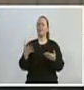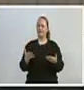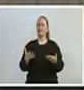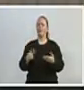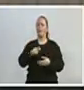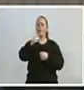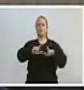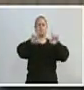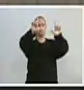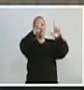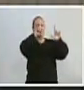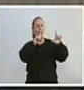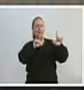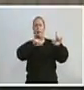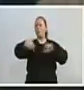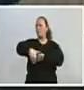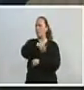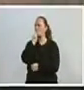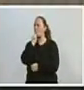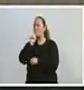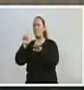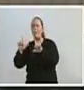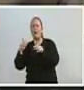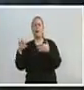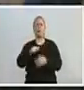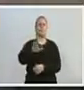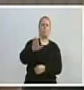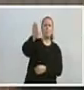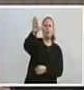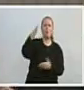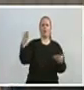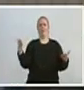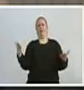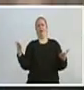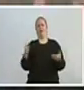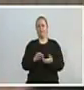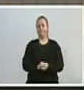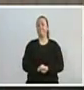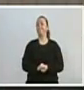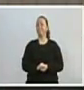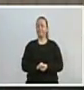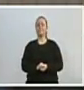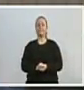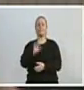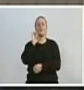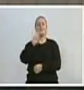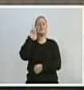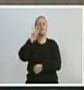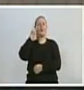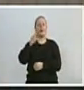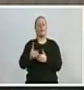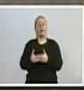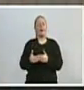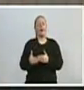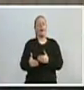amarela, outro povo é o da rua sem placa, outro povo é o do morro, outro povo, enfim, que é lembrado, infelizmente, e nessa época começa